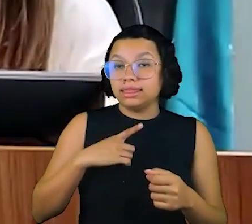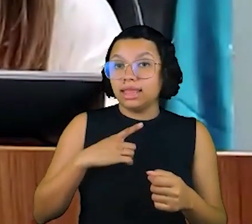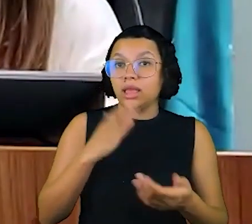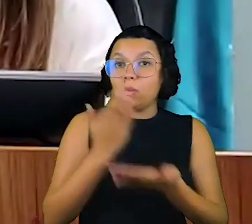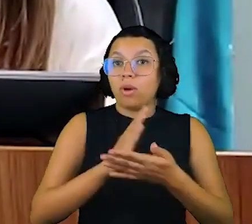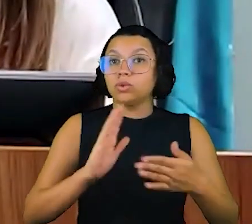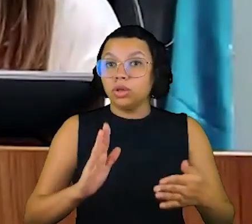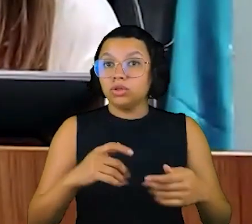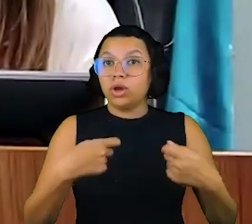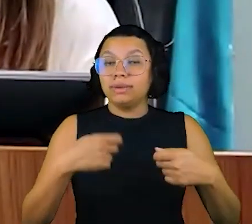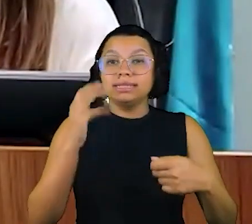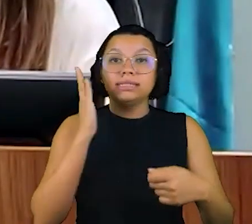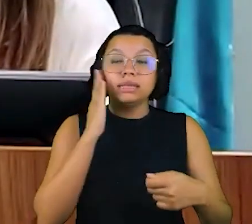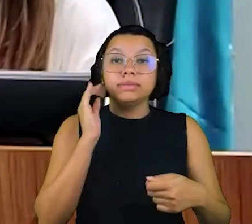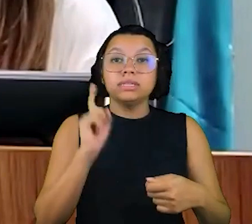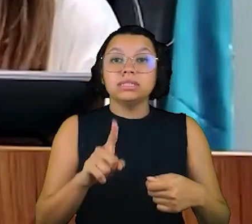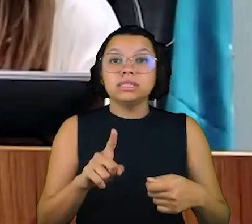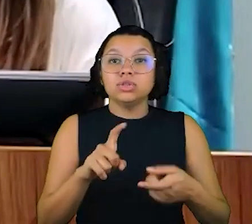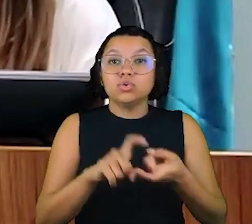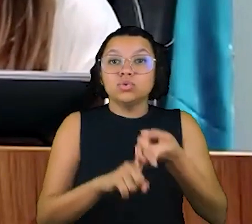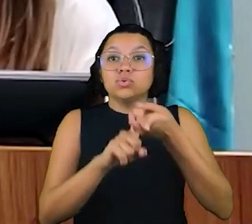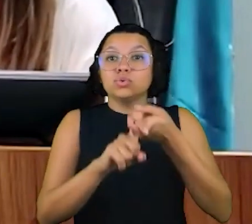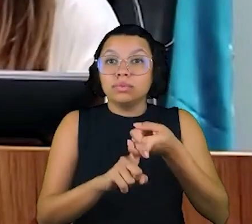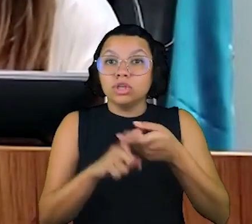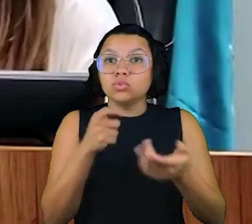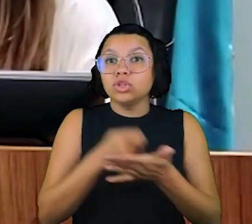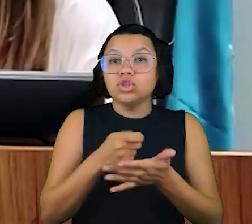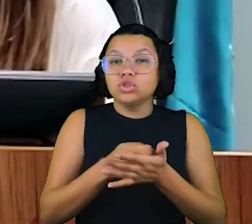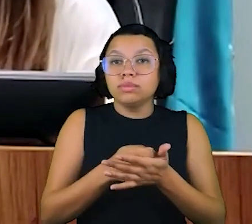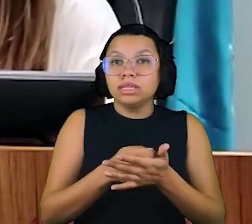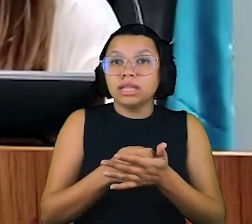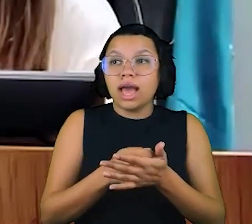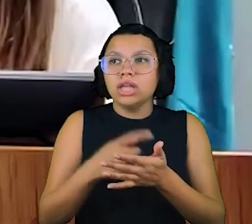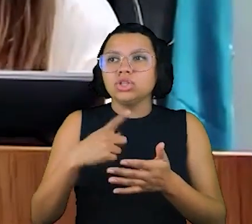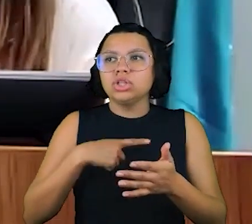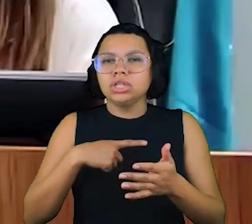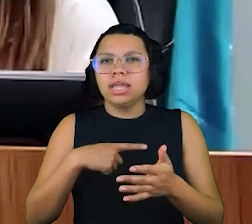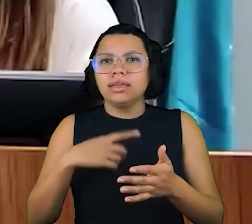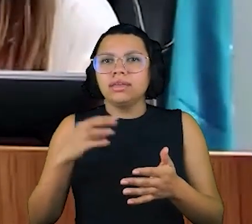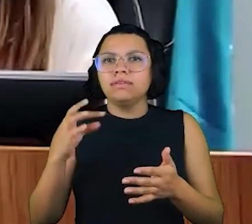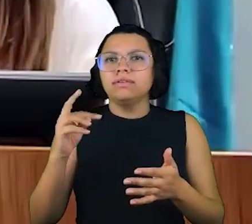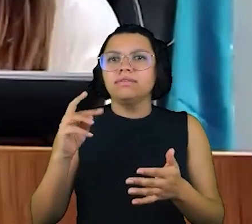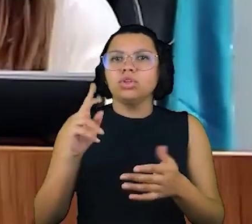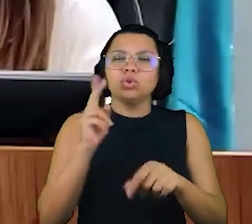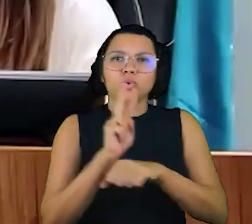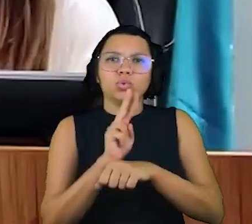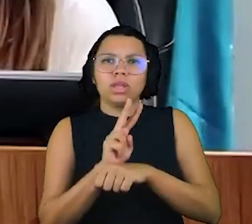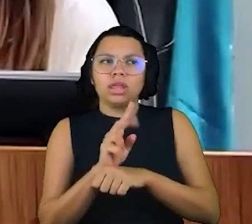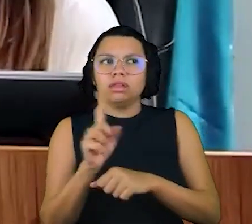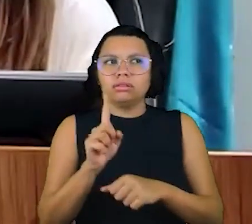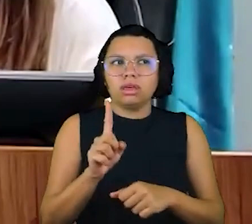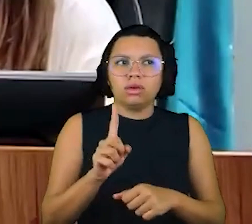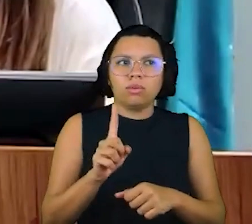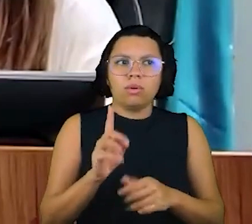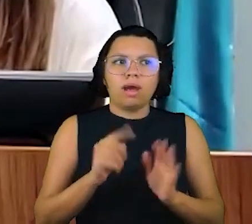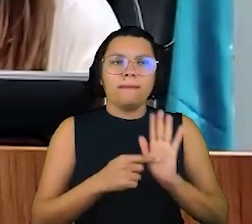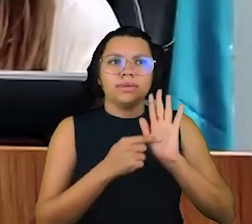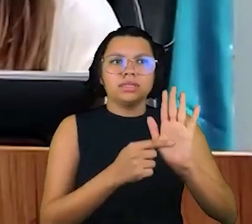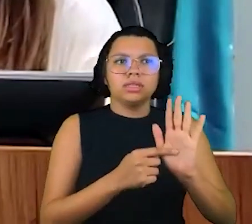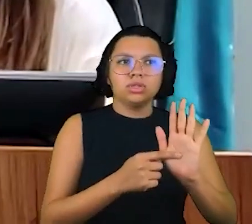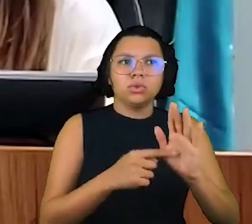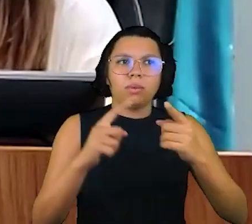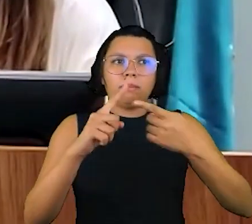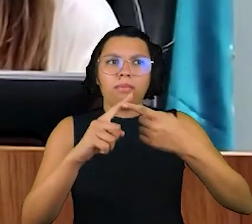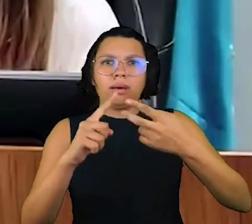uma anulatória lá, eu preciso saber se foi suspenso ou não a exigibilidade. Teve tutela? Não, não tive. Depositou? Não. Apresentou